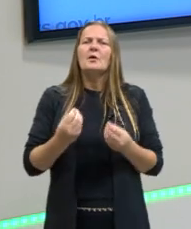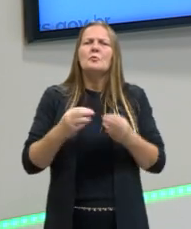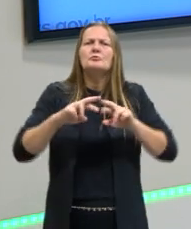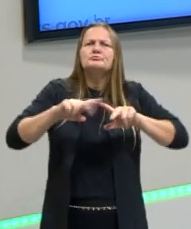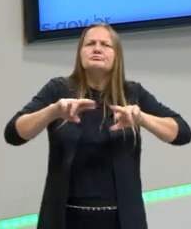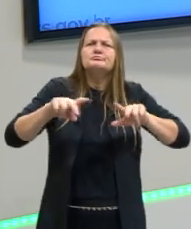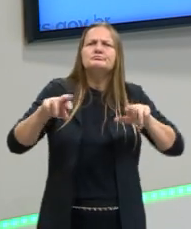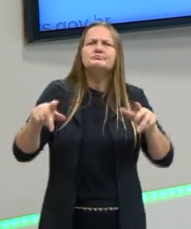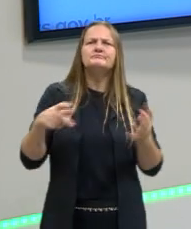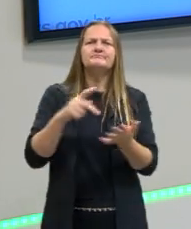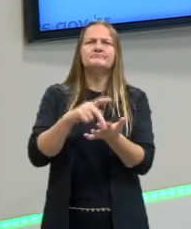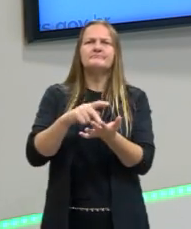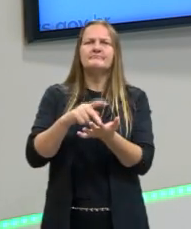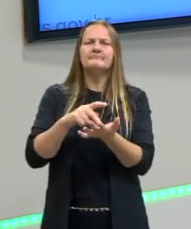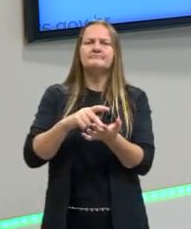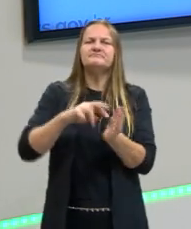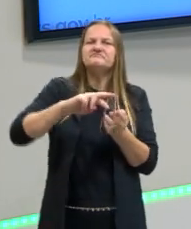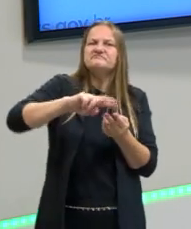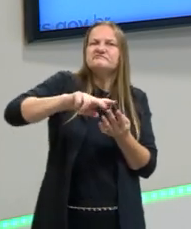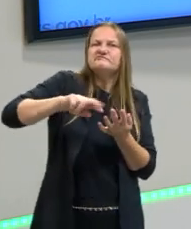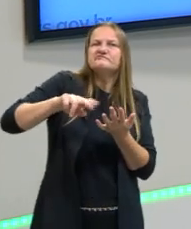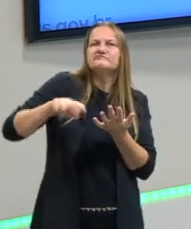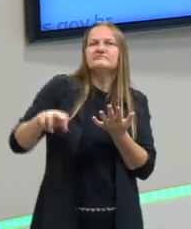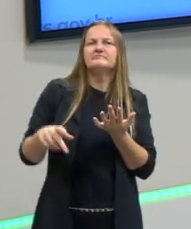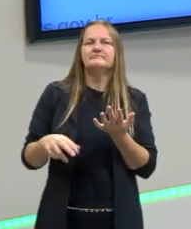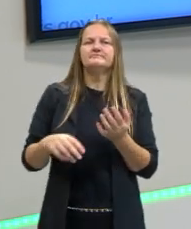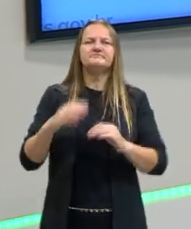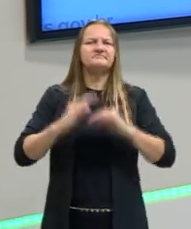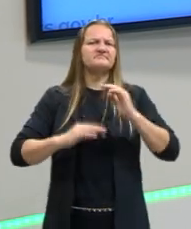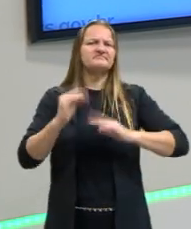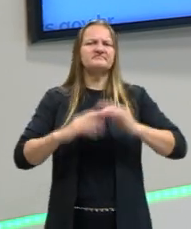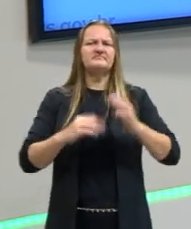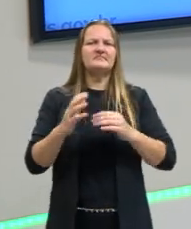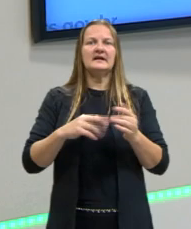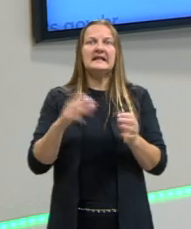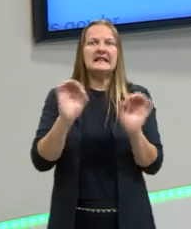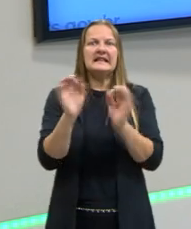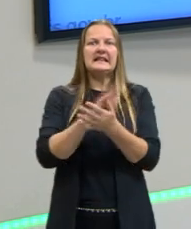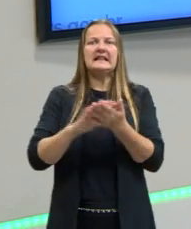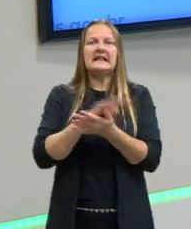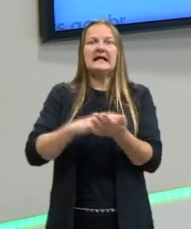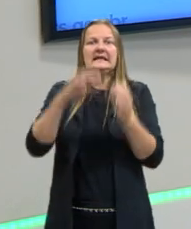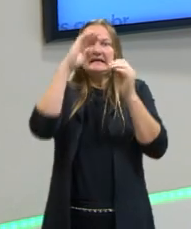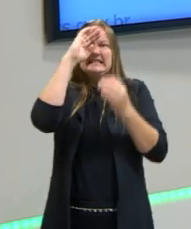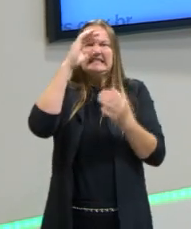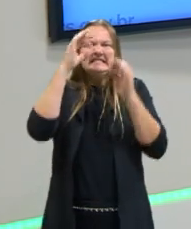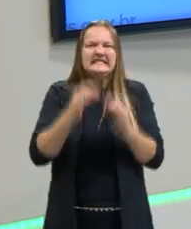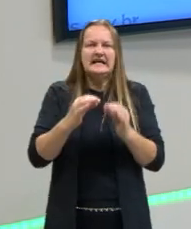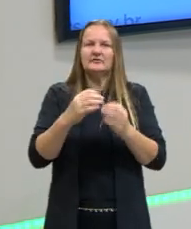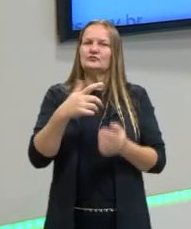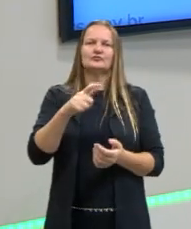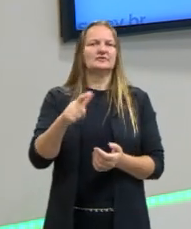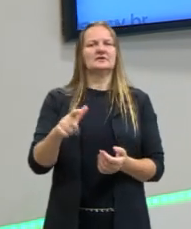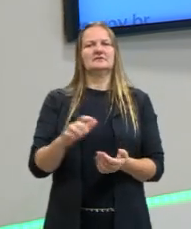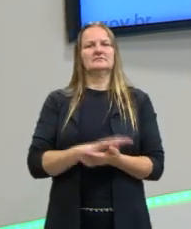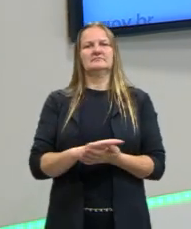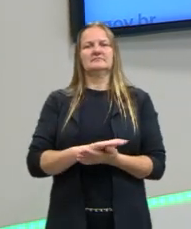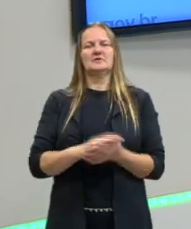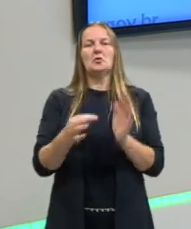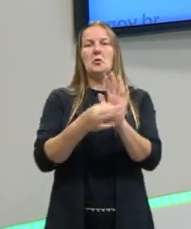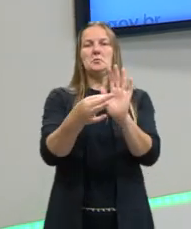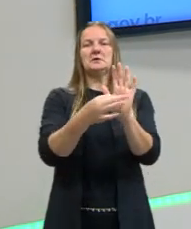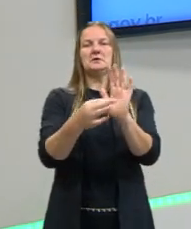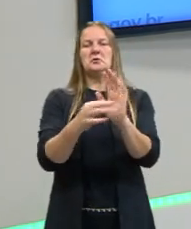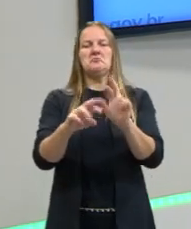relativizar a verdade porque aí qualquer coisa pode ser qualquer coisa e a tua própria a tua própria opinião